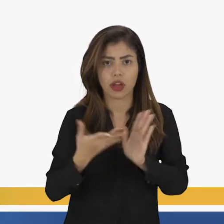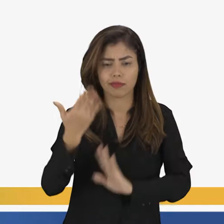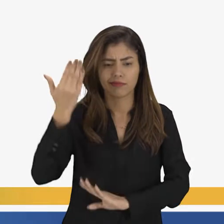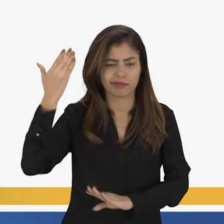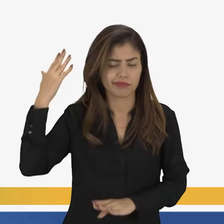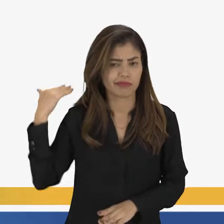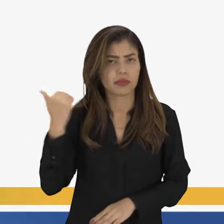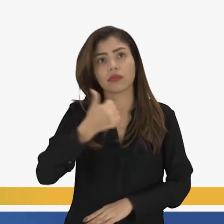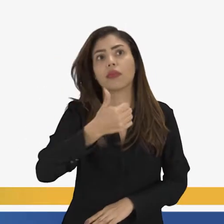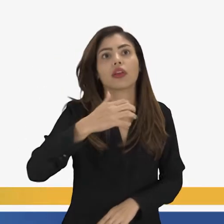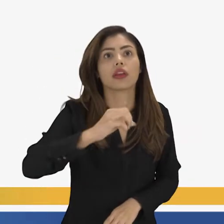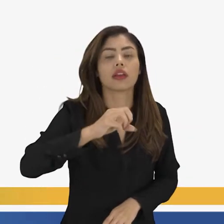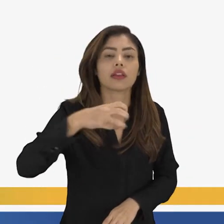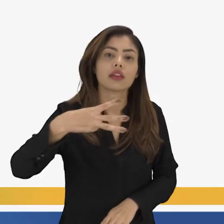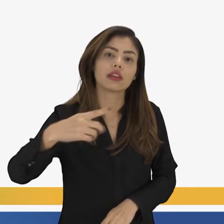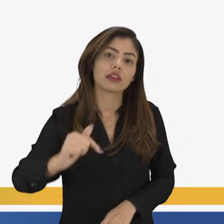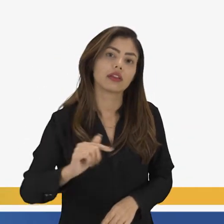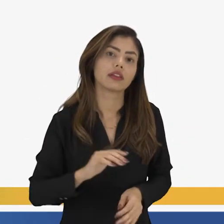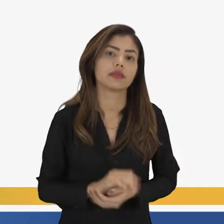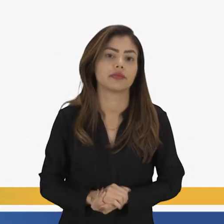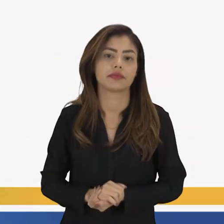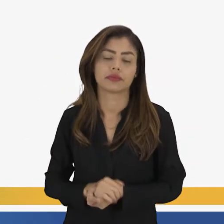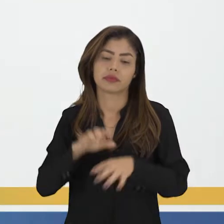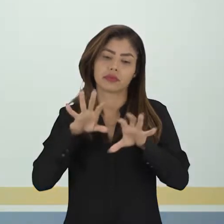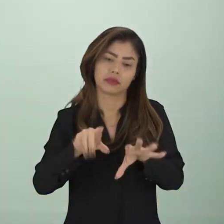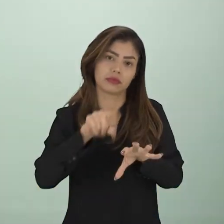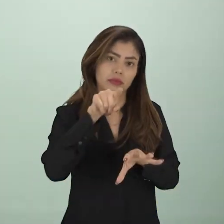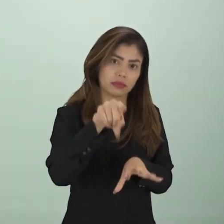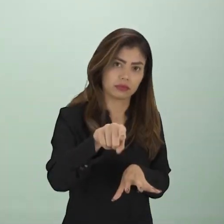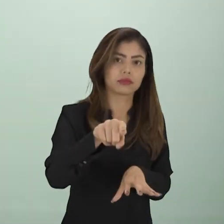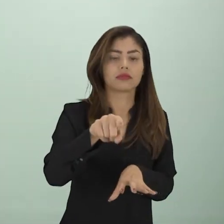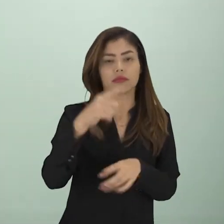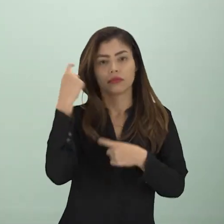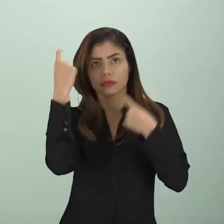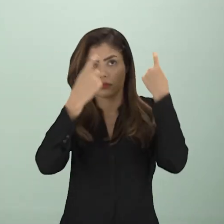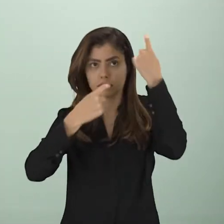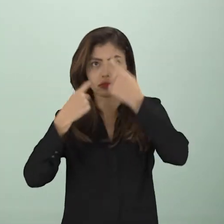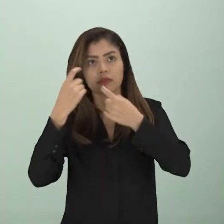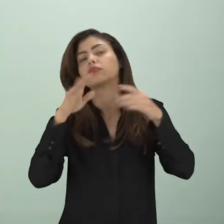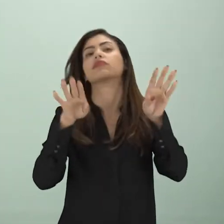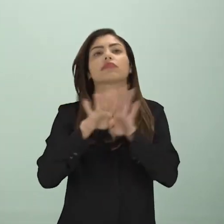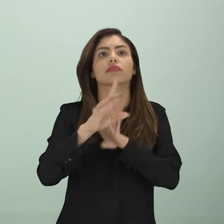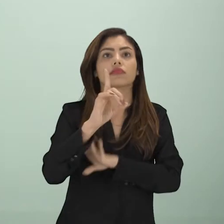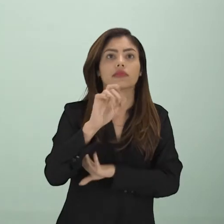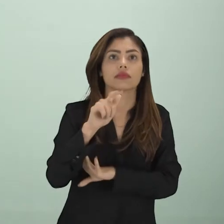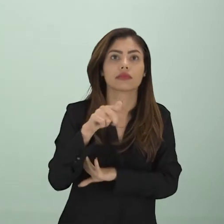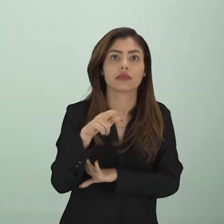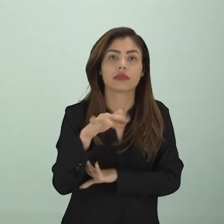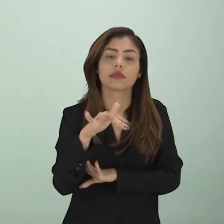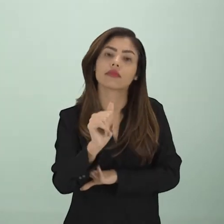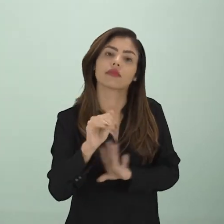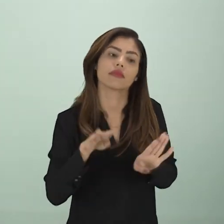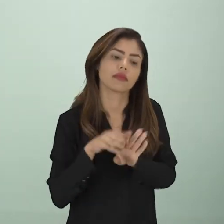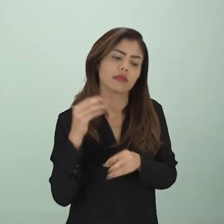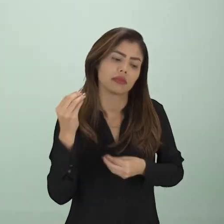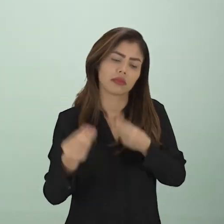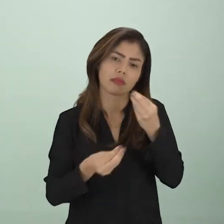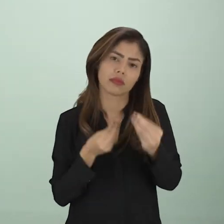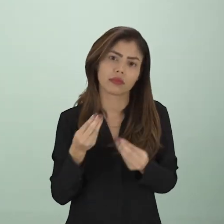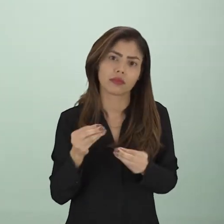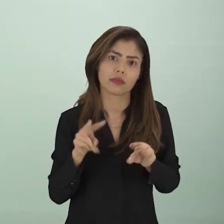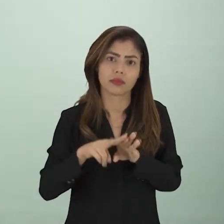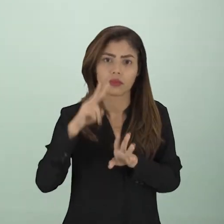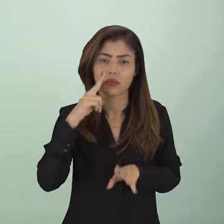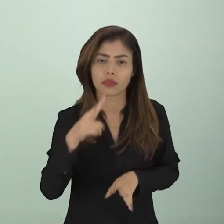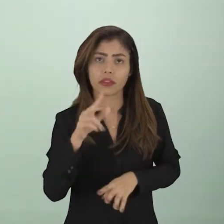em 1937. Essa expressão degenerada era como Hitler, né,